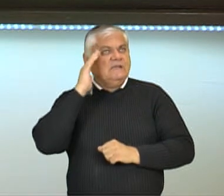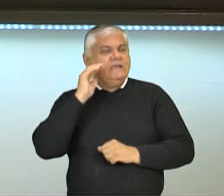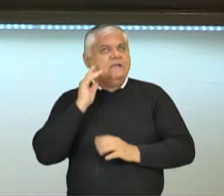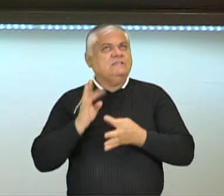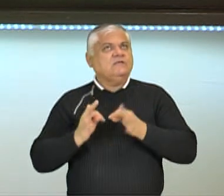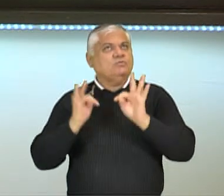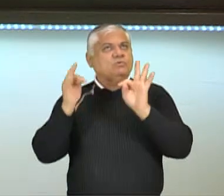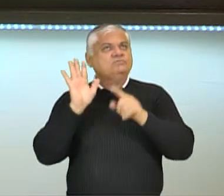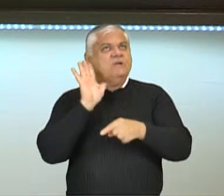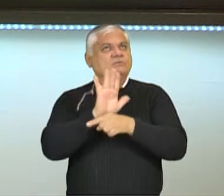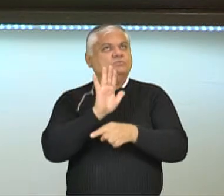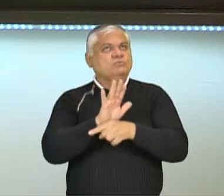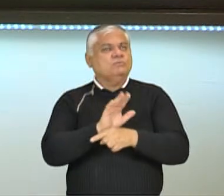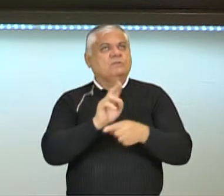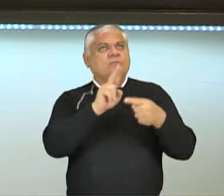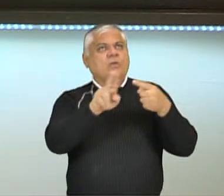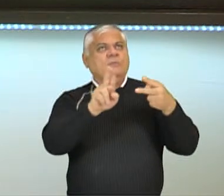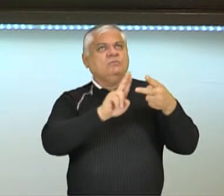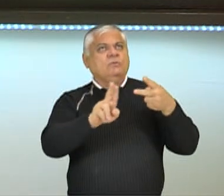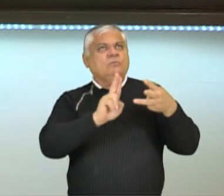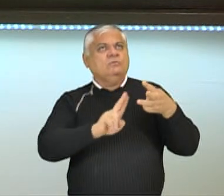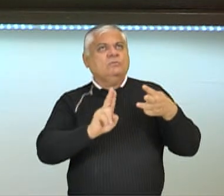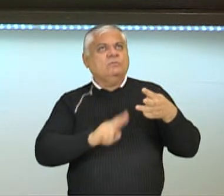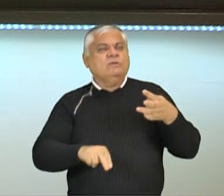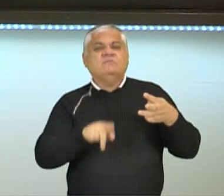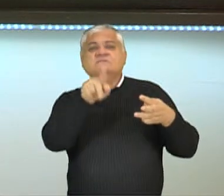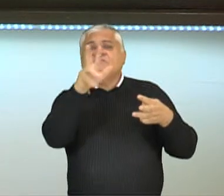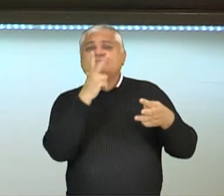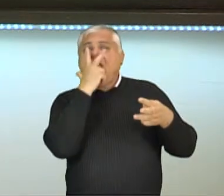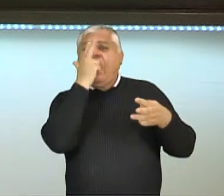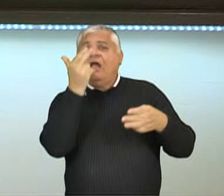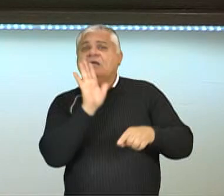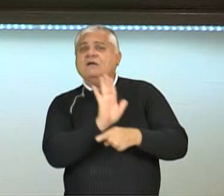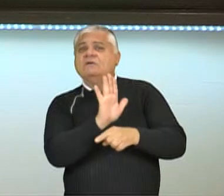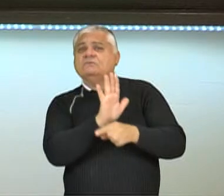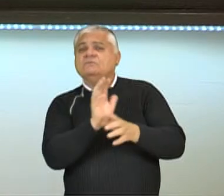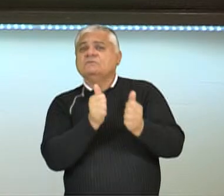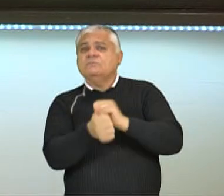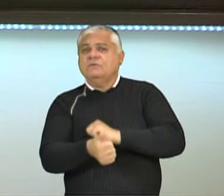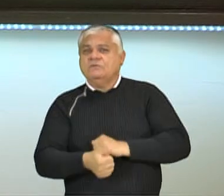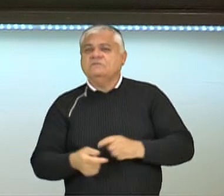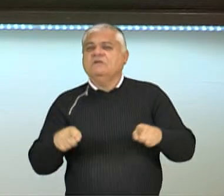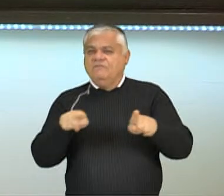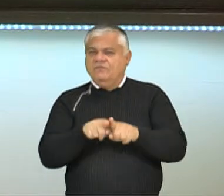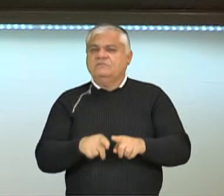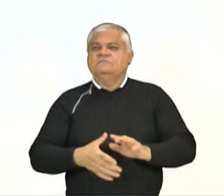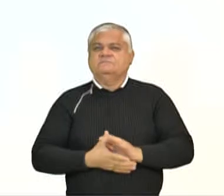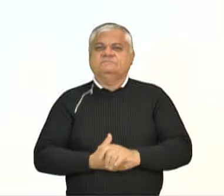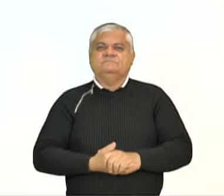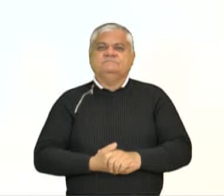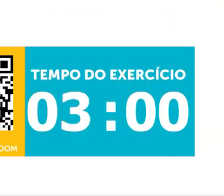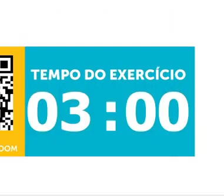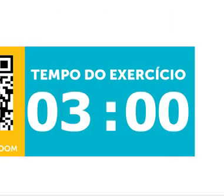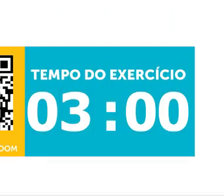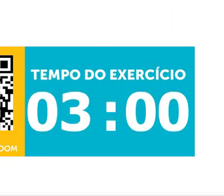esporte e tenta pensar que tecnologia você acha que contribuiu para esse esporte. A gente já volta.